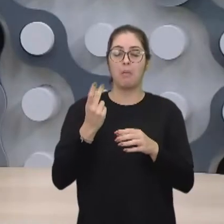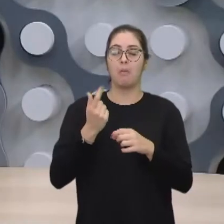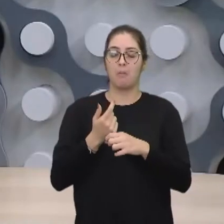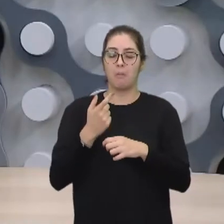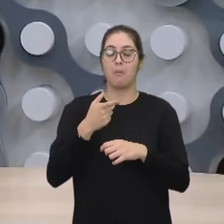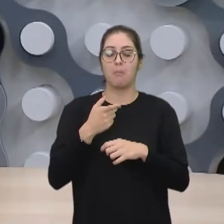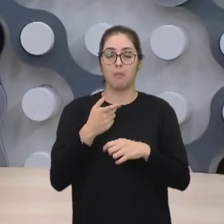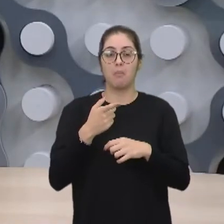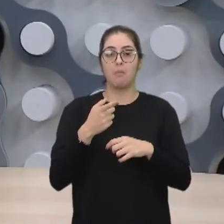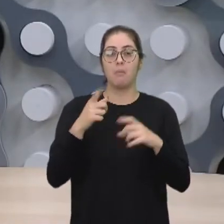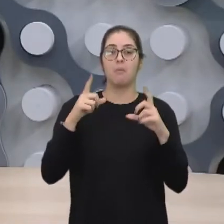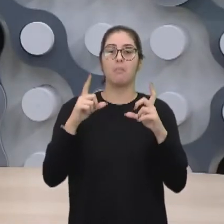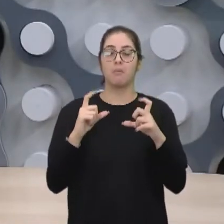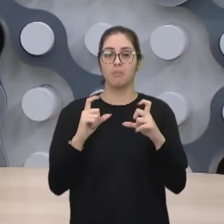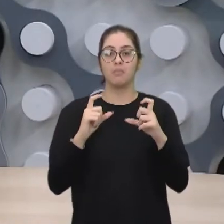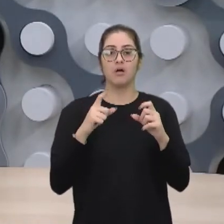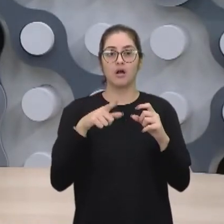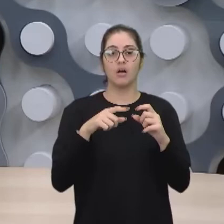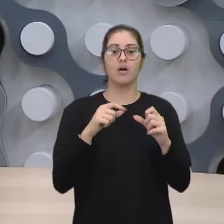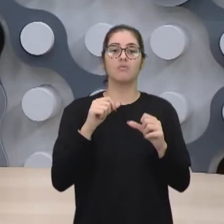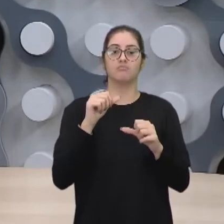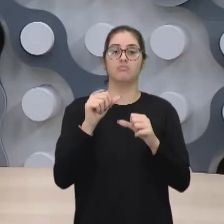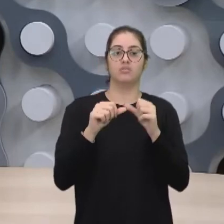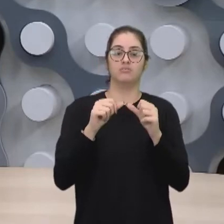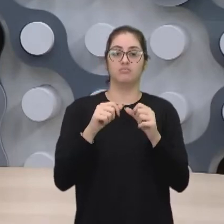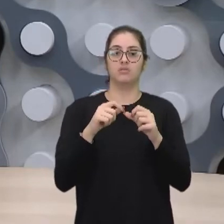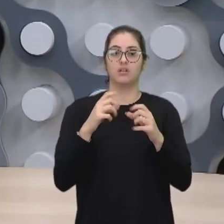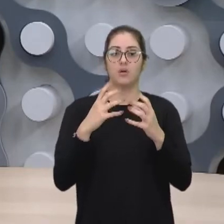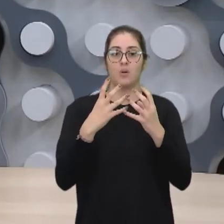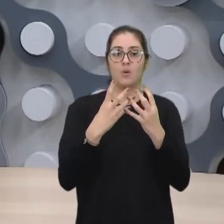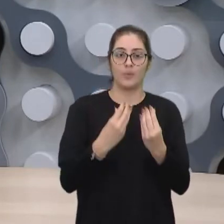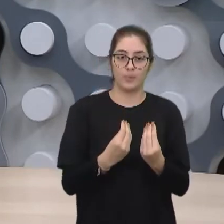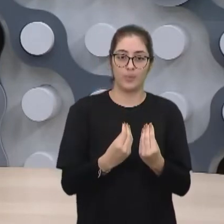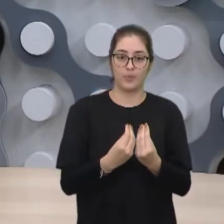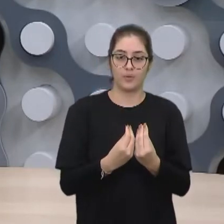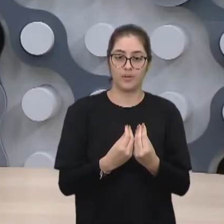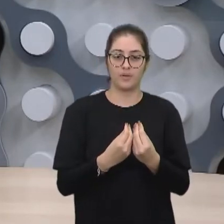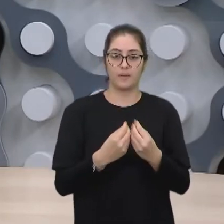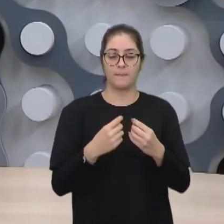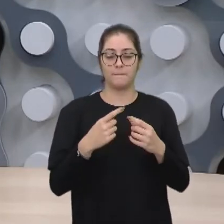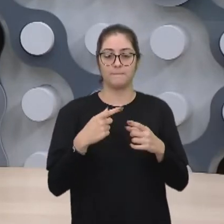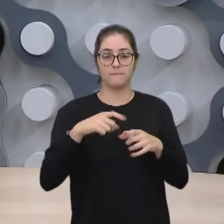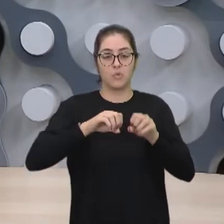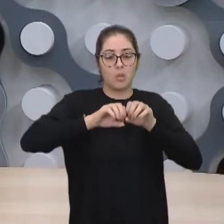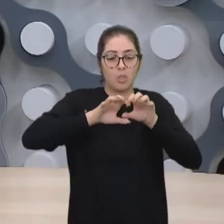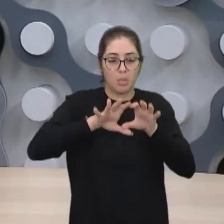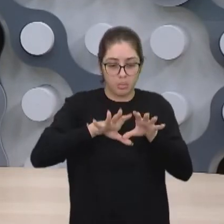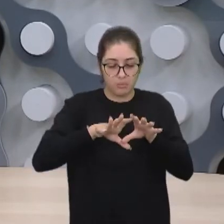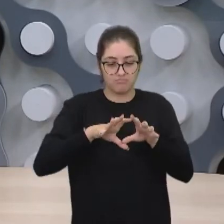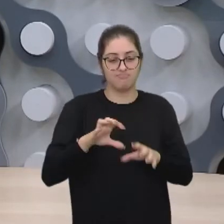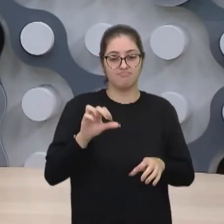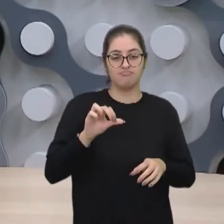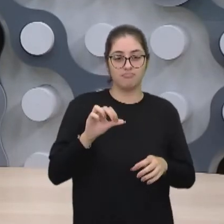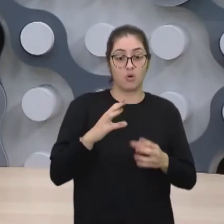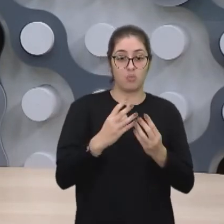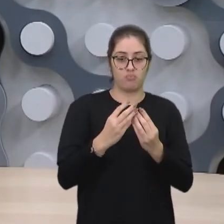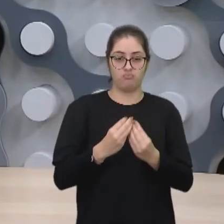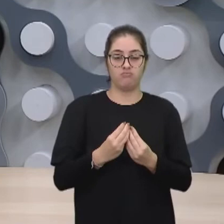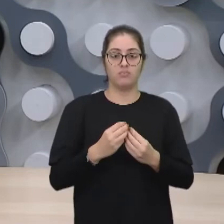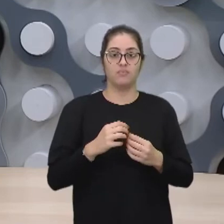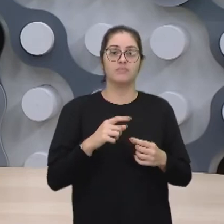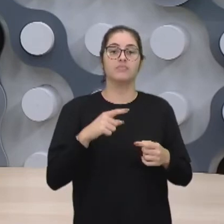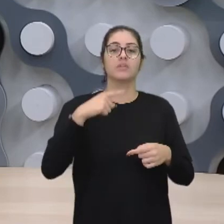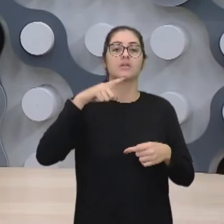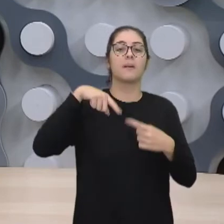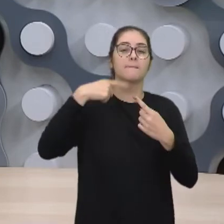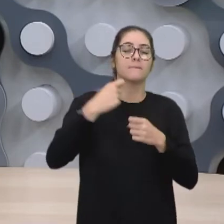eles levaram aí para colocar esse material aí que absorve esses poluentes, né? Então muitas coisas aí são feitas aí